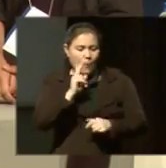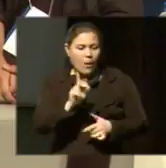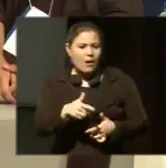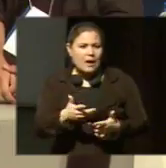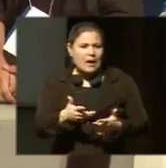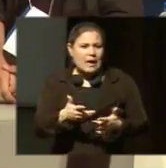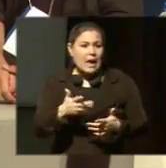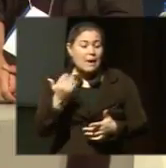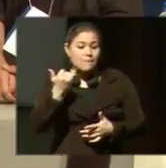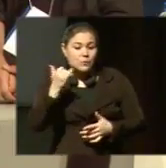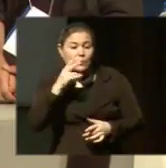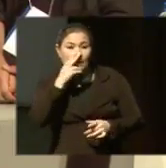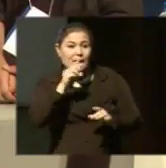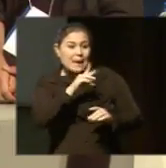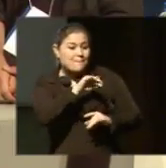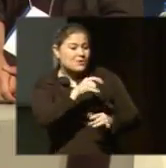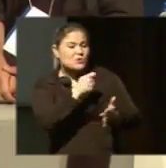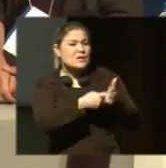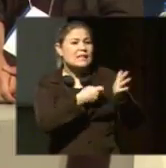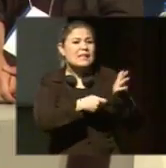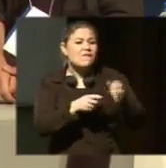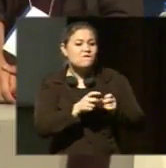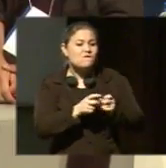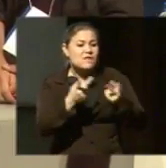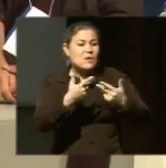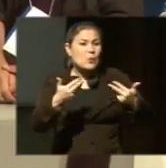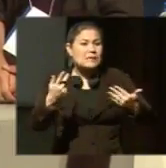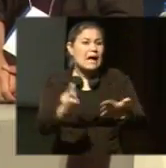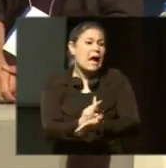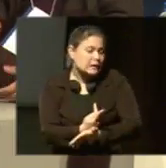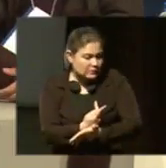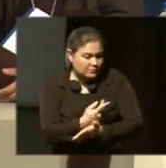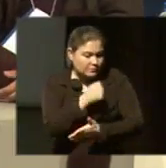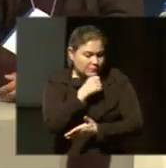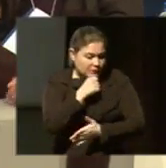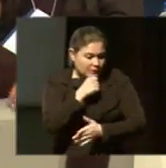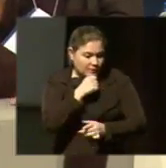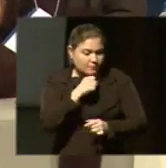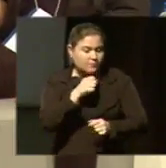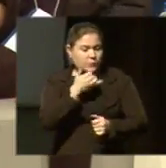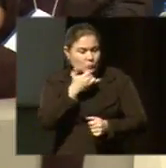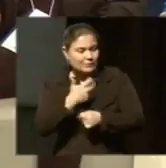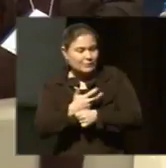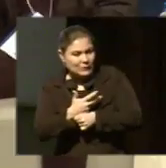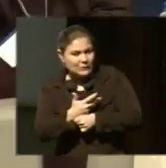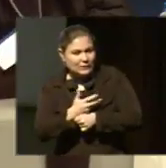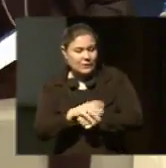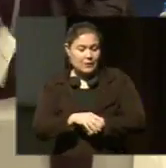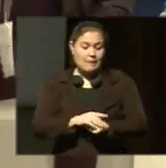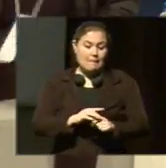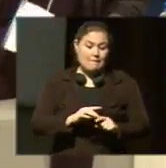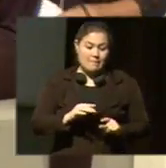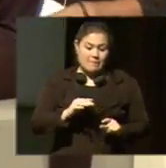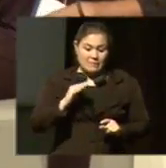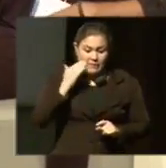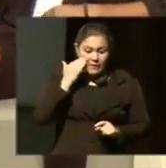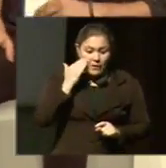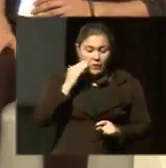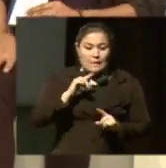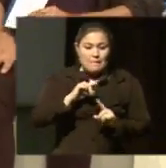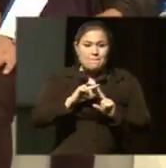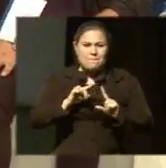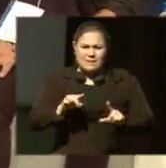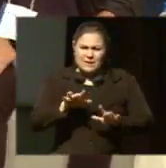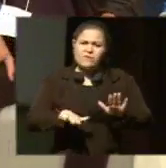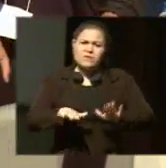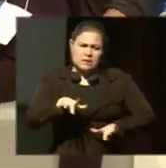é importante ressaltar que a mídia não está tentando vender uma ideia errada dos velhos, dos idosos, entendeu? Mas às vezes